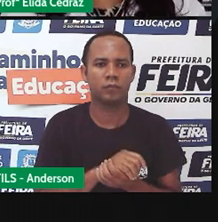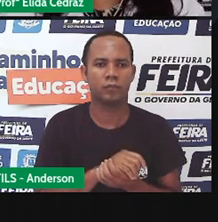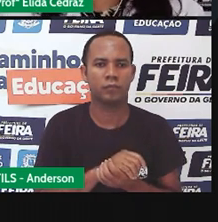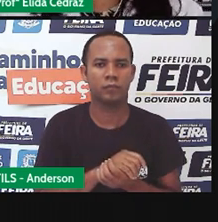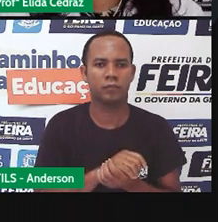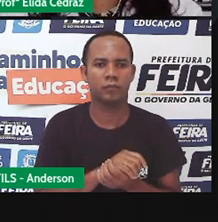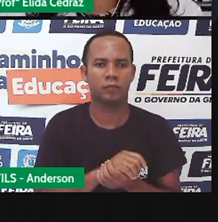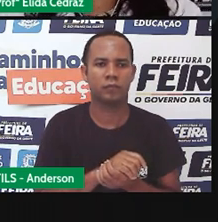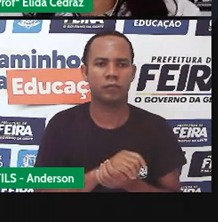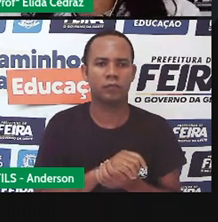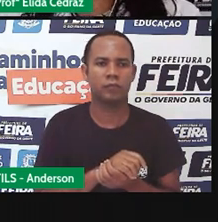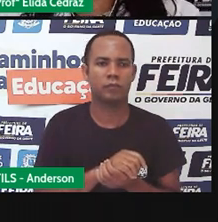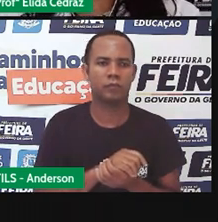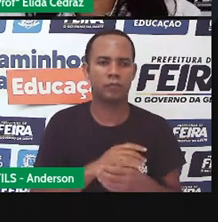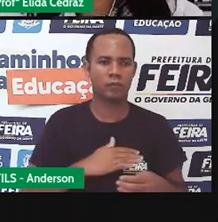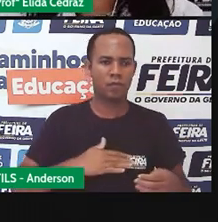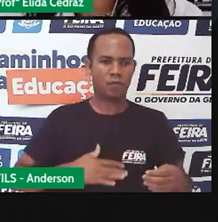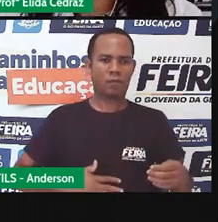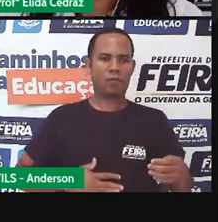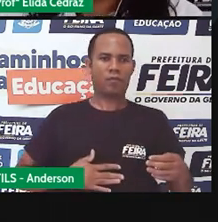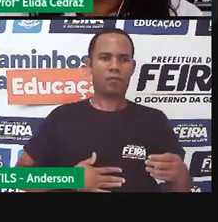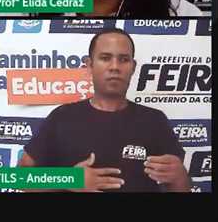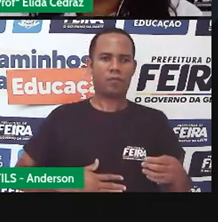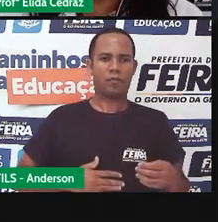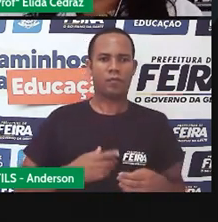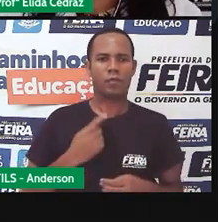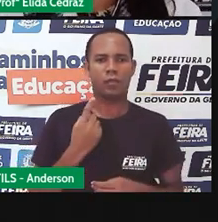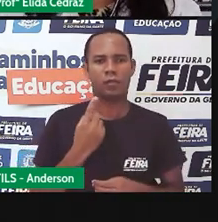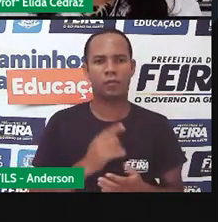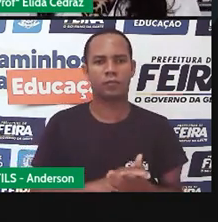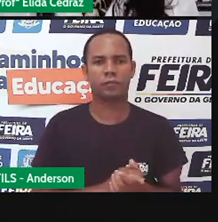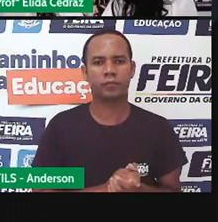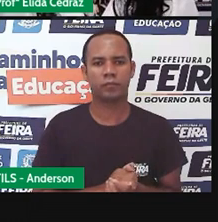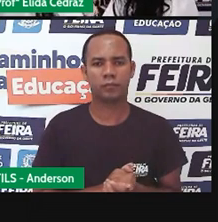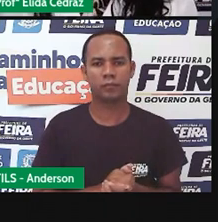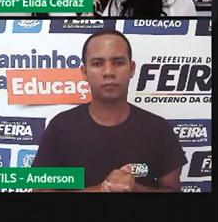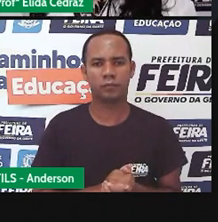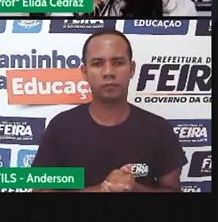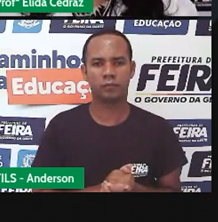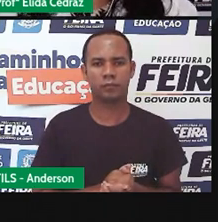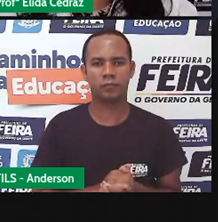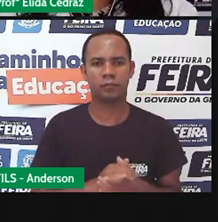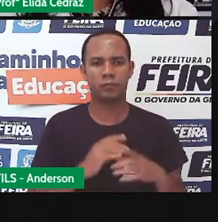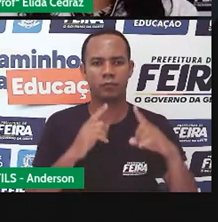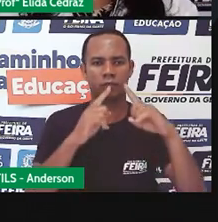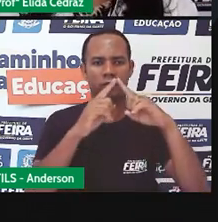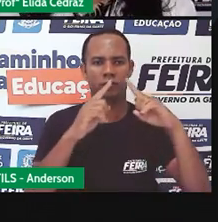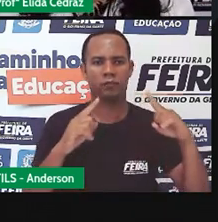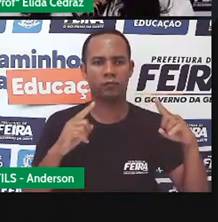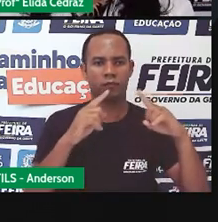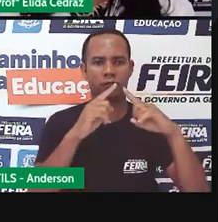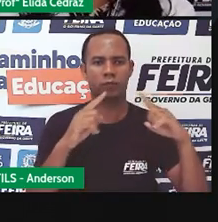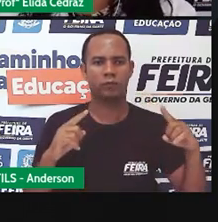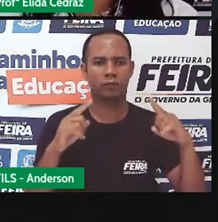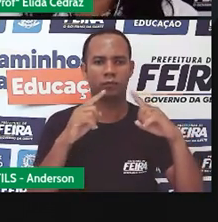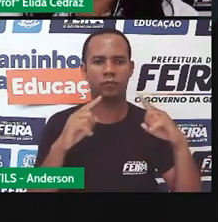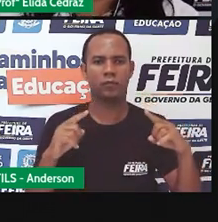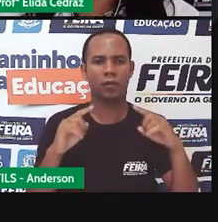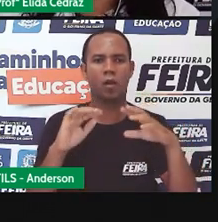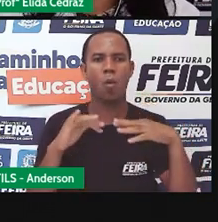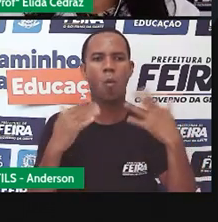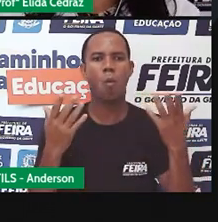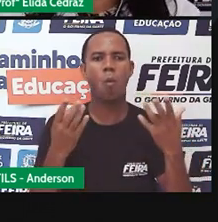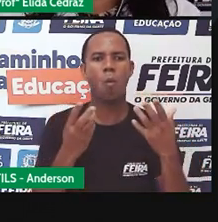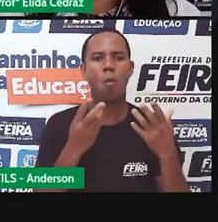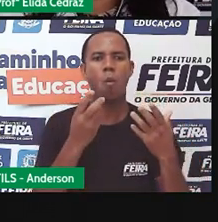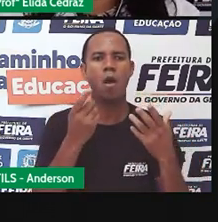barriga. Então, utilizamos apenas um quadrado. E triângulos? Quantos triângulos nós